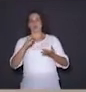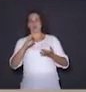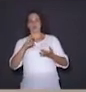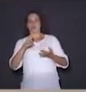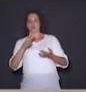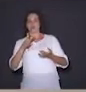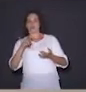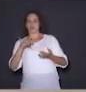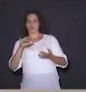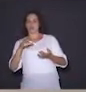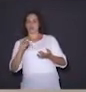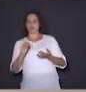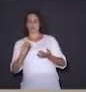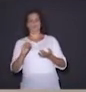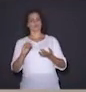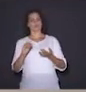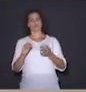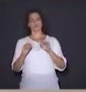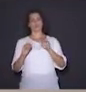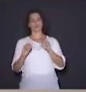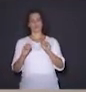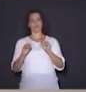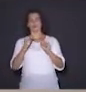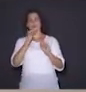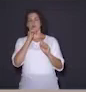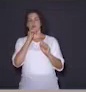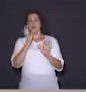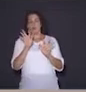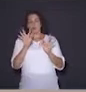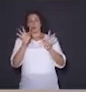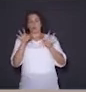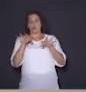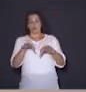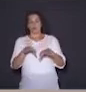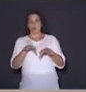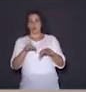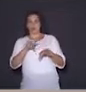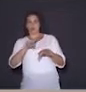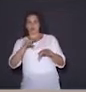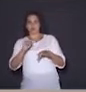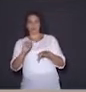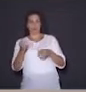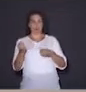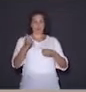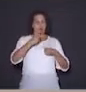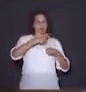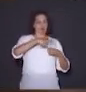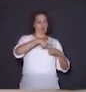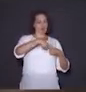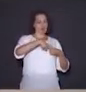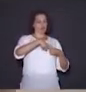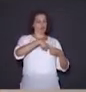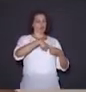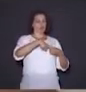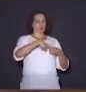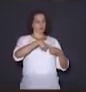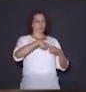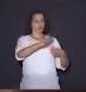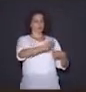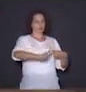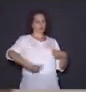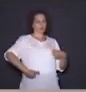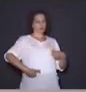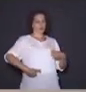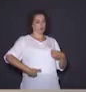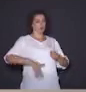são bens que no final da concessão eles voltam ao estado para que o estado possa fazer uma nova concessão com